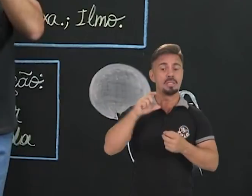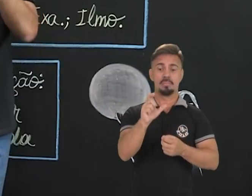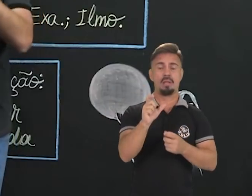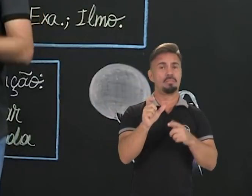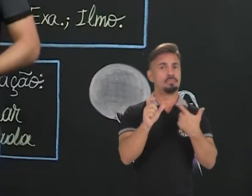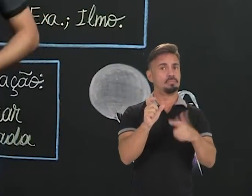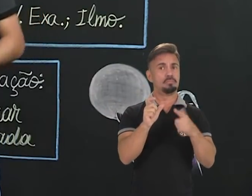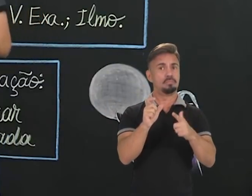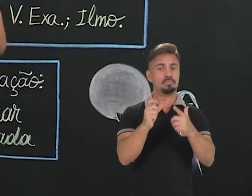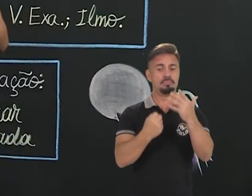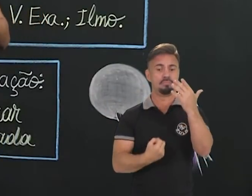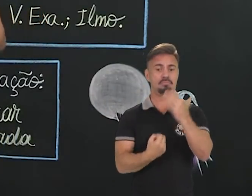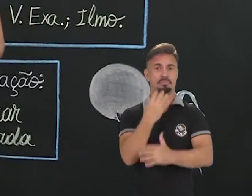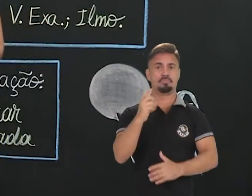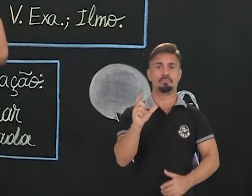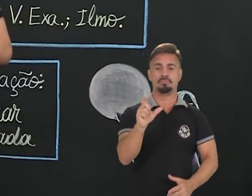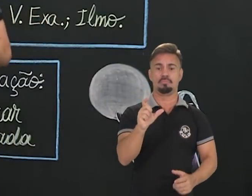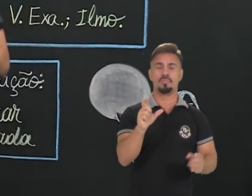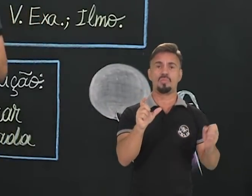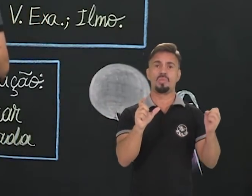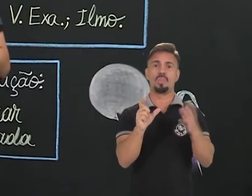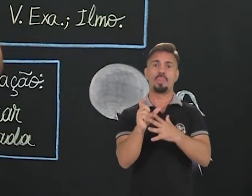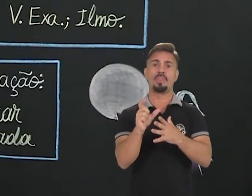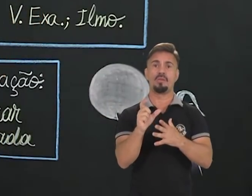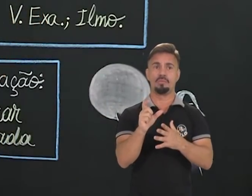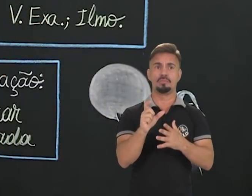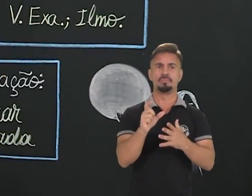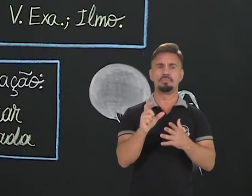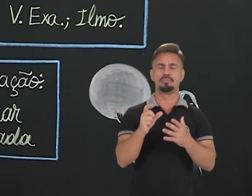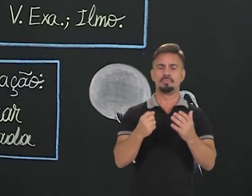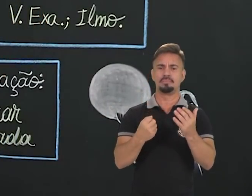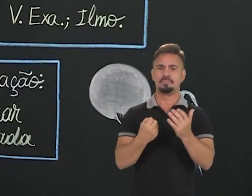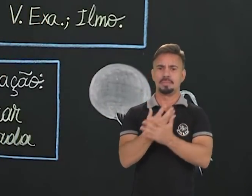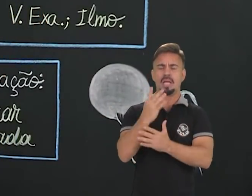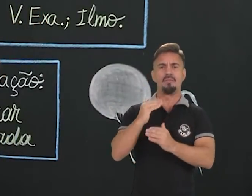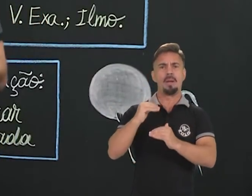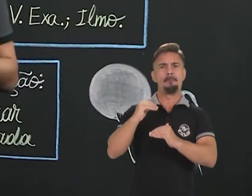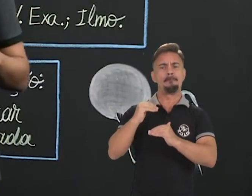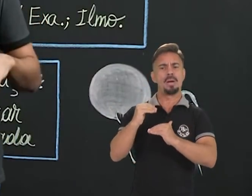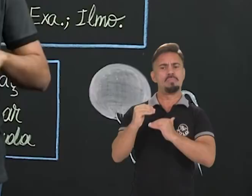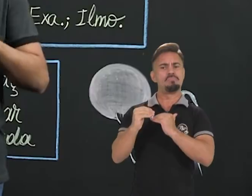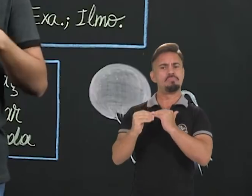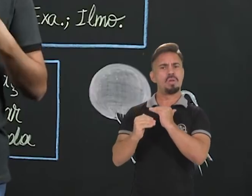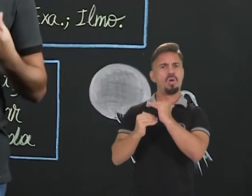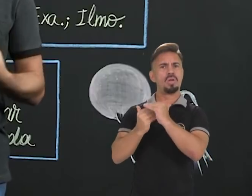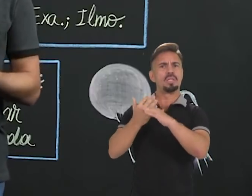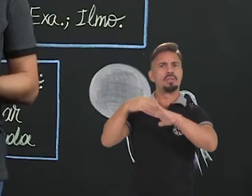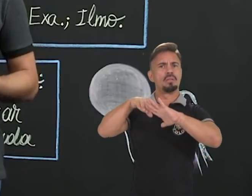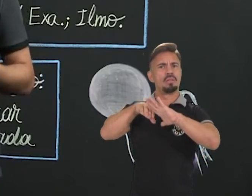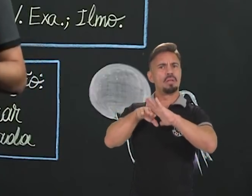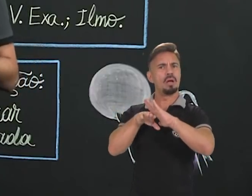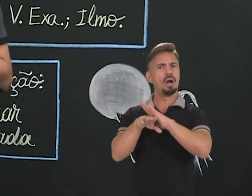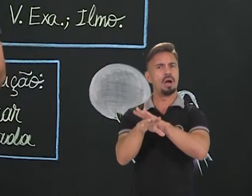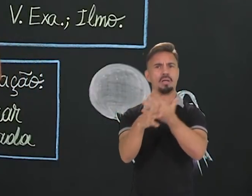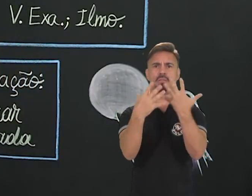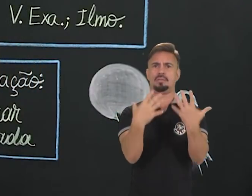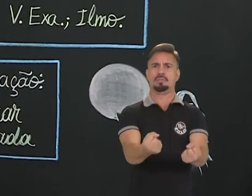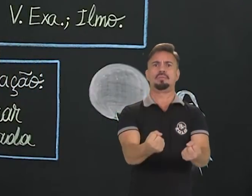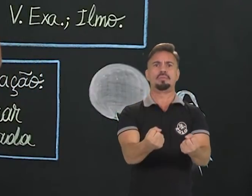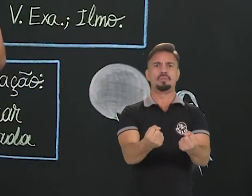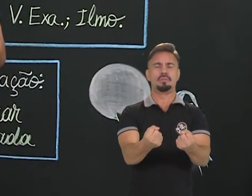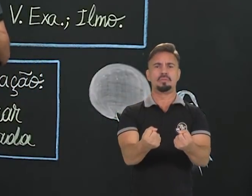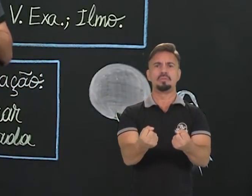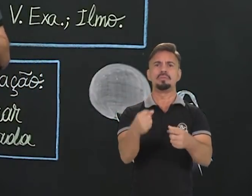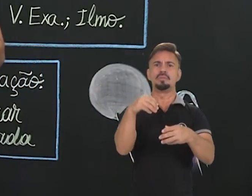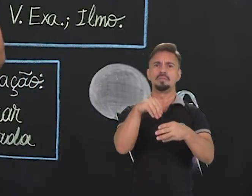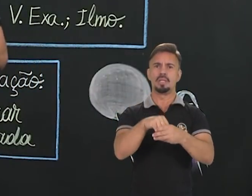foi criada. Algumas palavras, logo quando elas são criadas, elas passam por um processo de adaptação e de aceitação